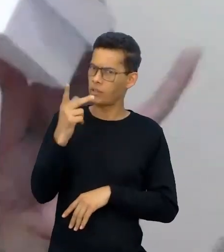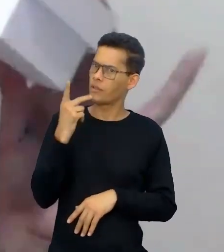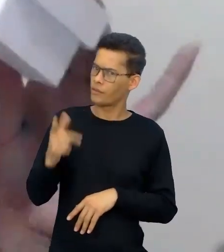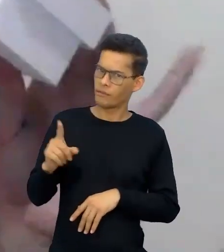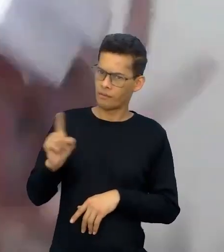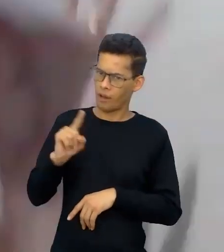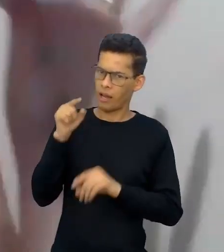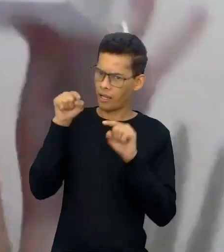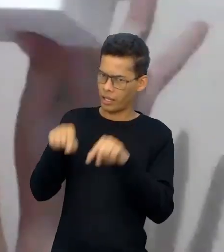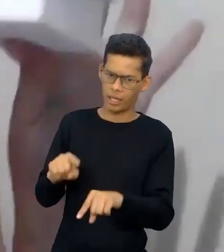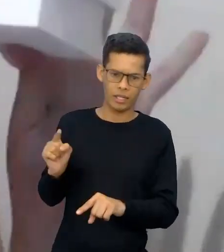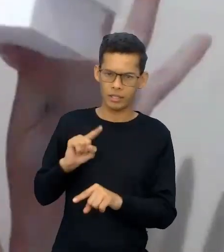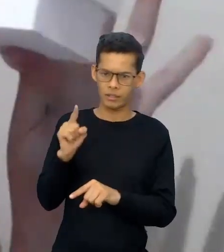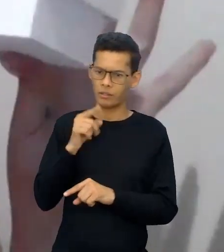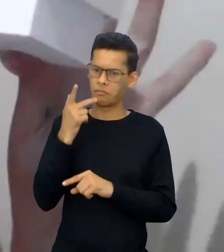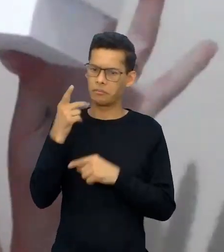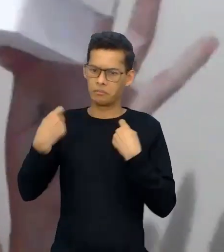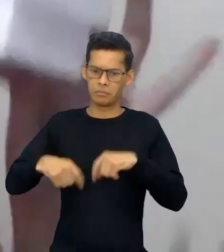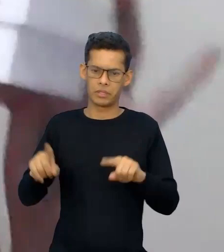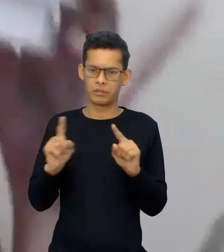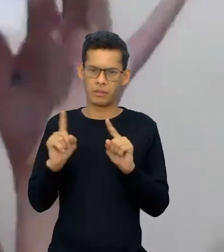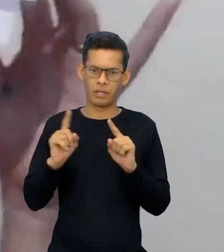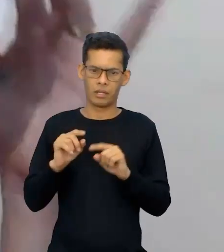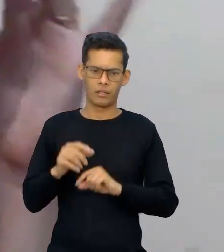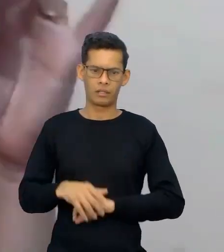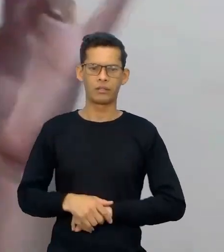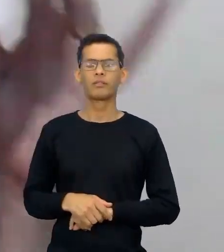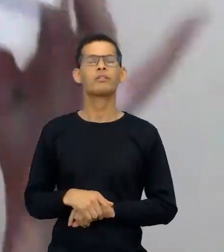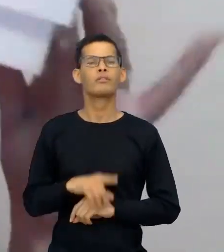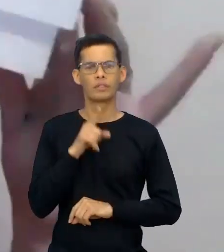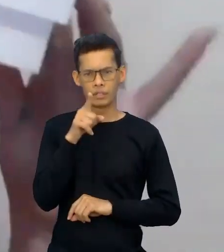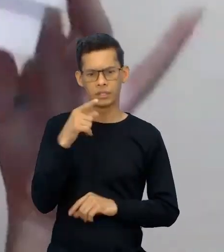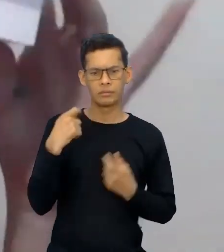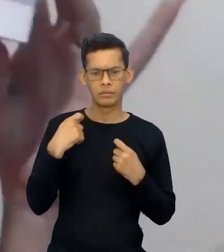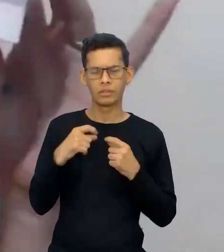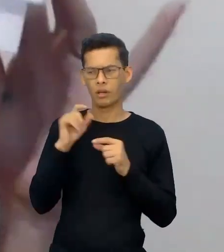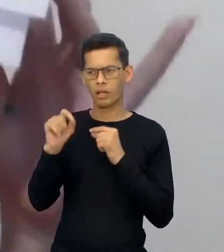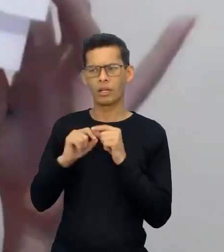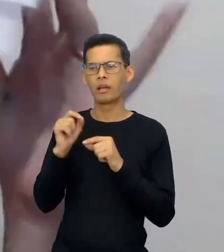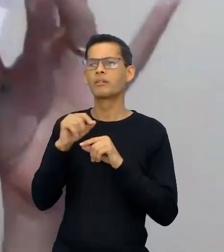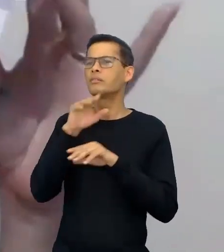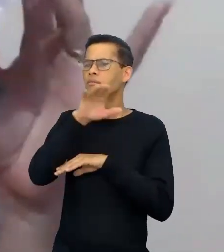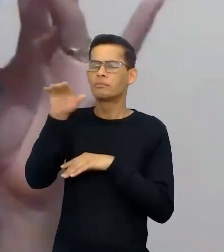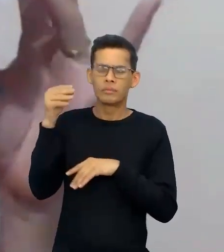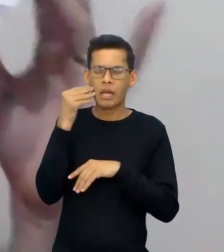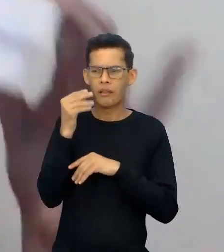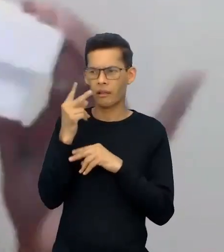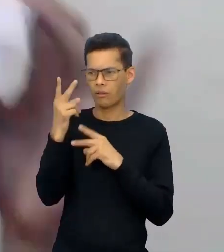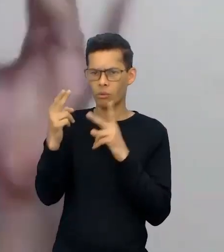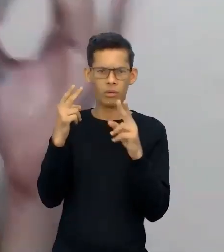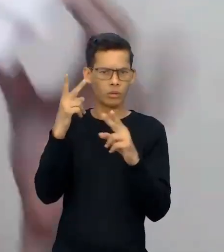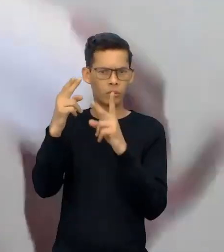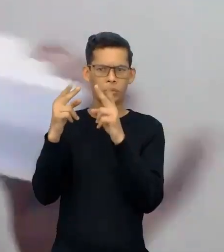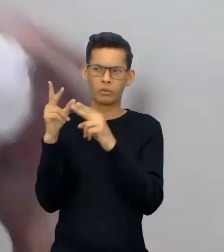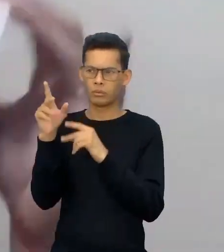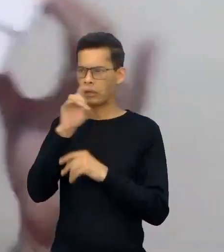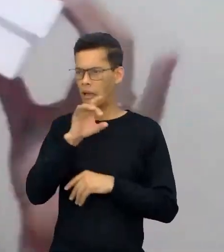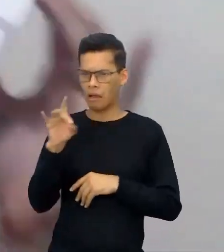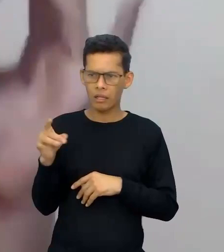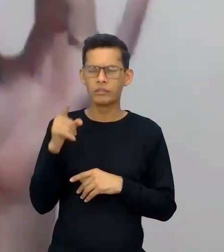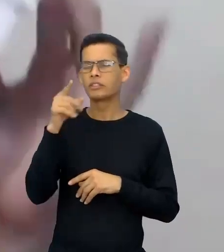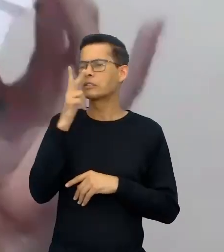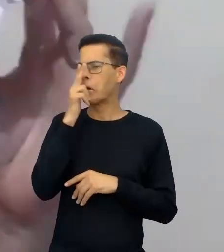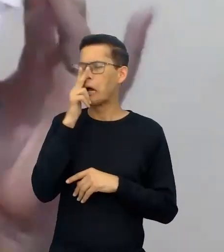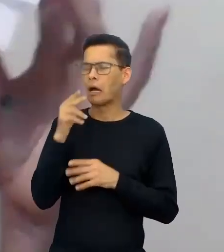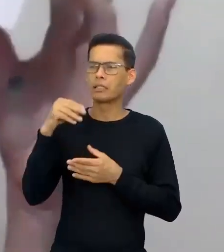aqui dentro. Você não precisa falar no final. Você tem que tirar tudo deles. Pode ser em grupo, eles pensarem o que eles acham que tem